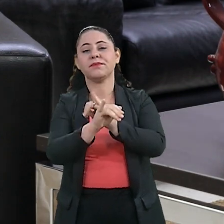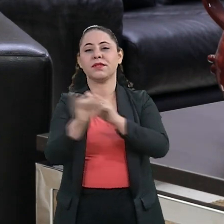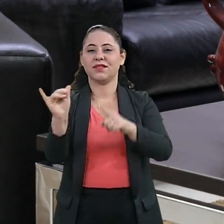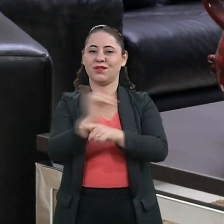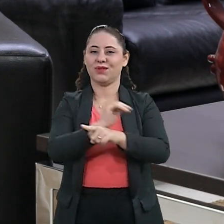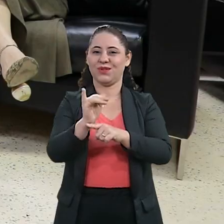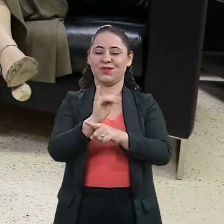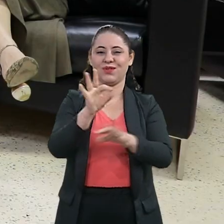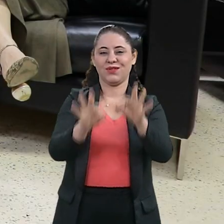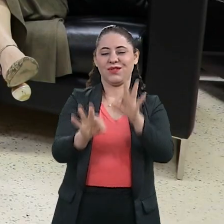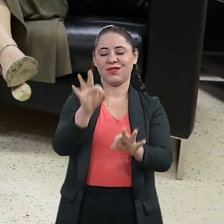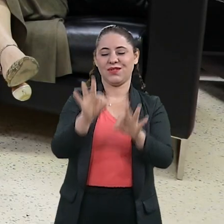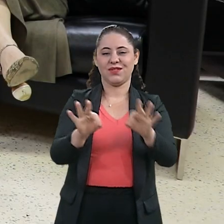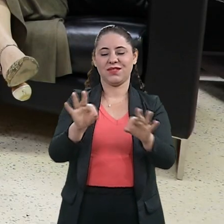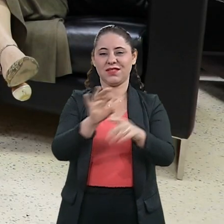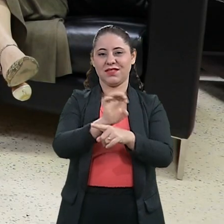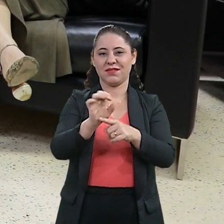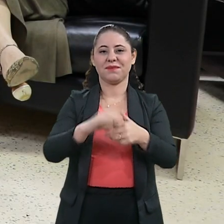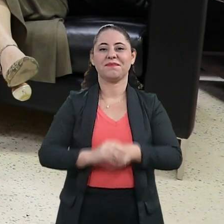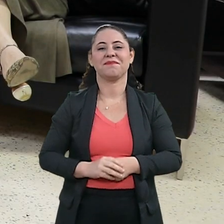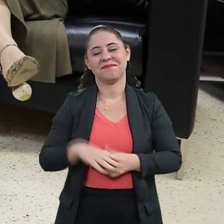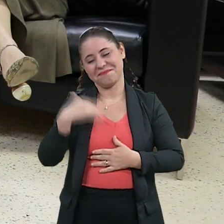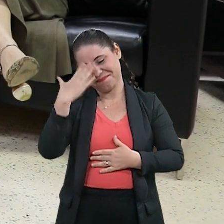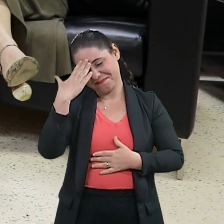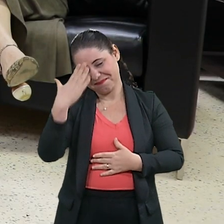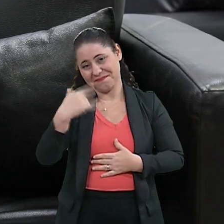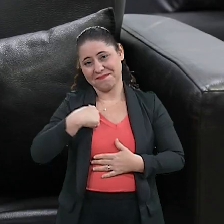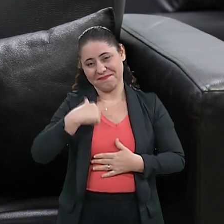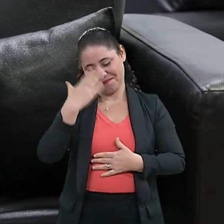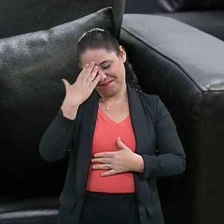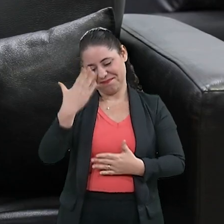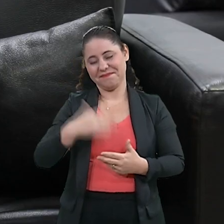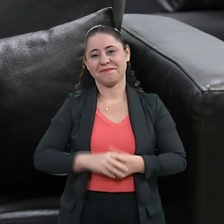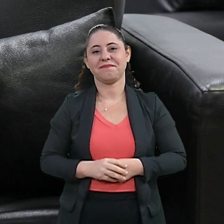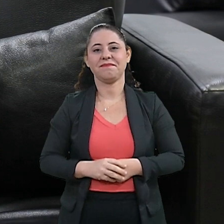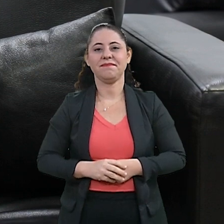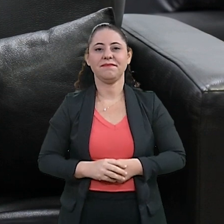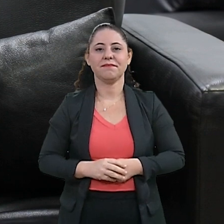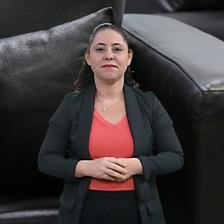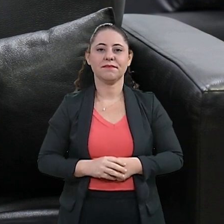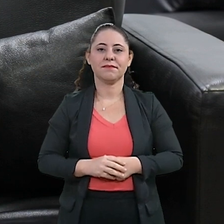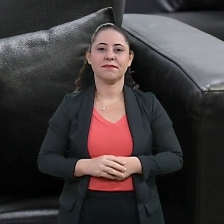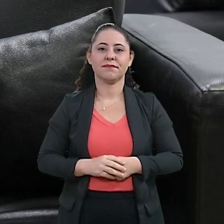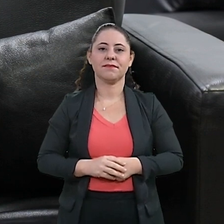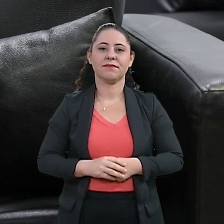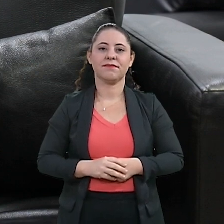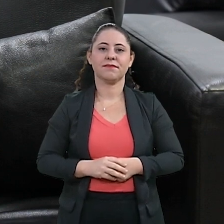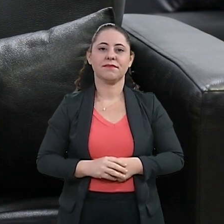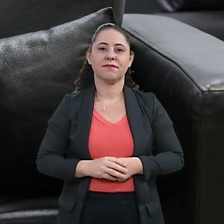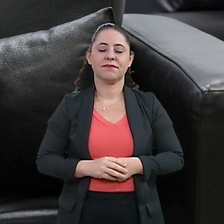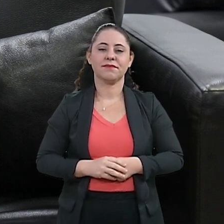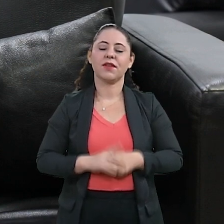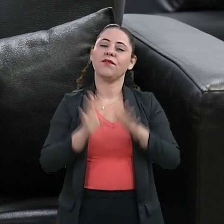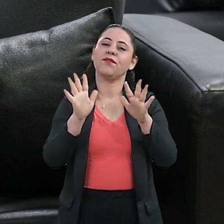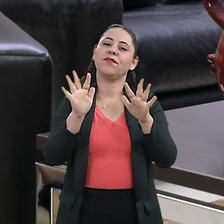programas, ações da Justiça Estadual, sobre a Justiça Estadual. Muito obrigada, eu que agradeço.